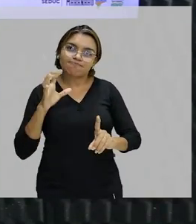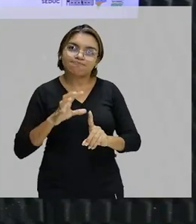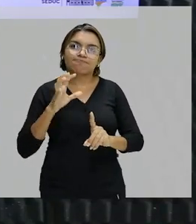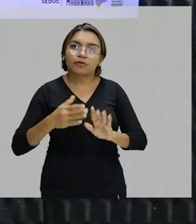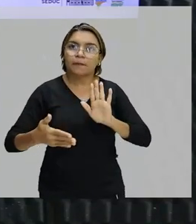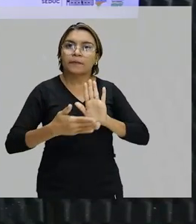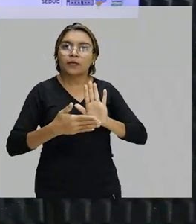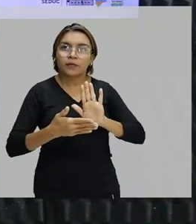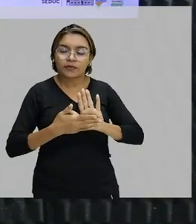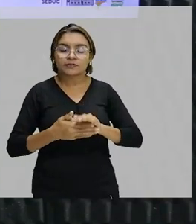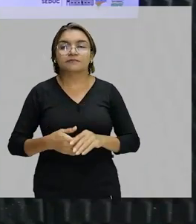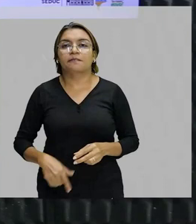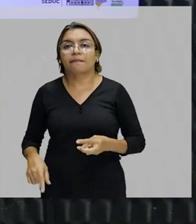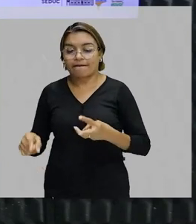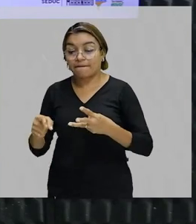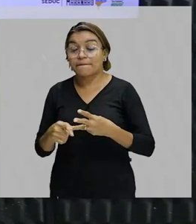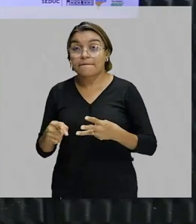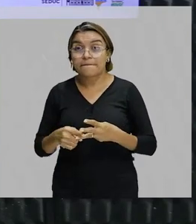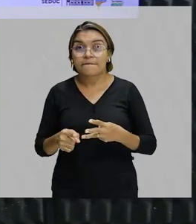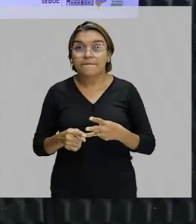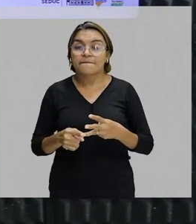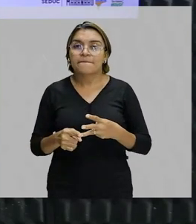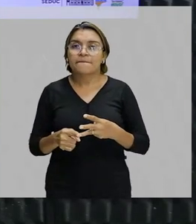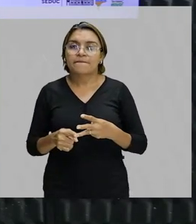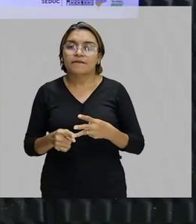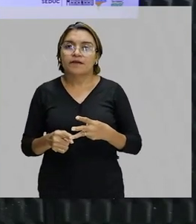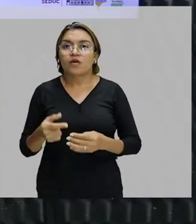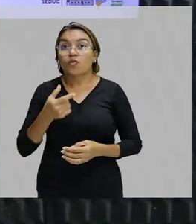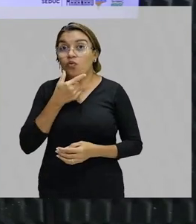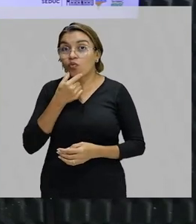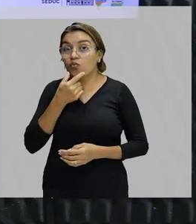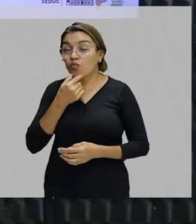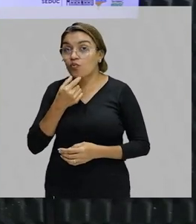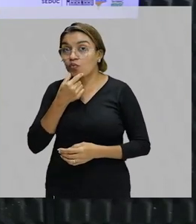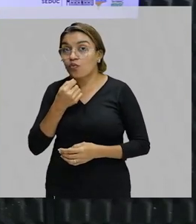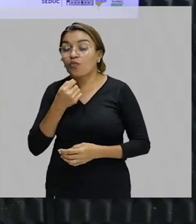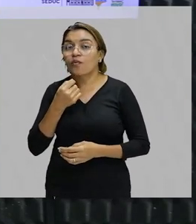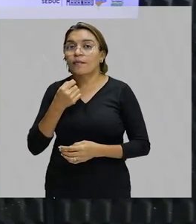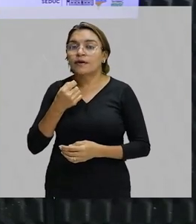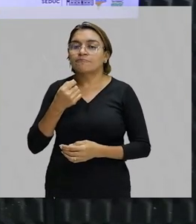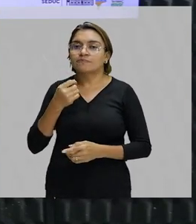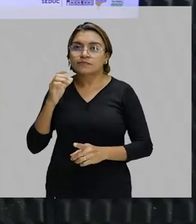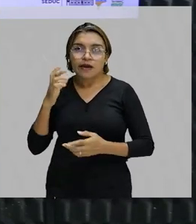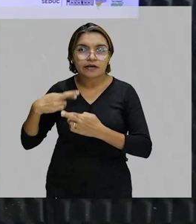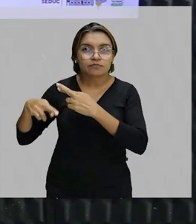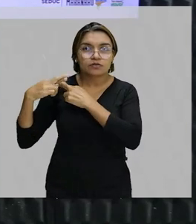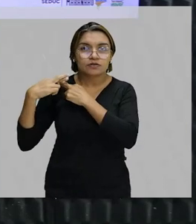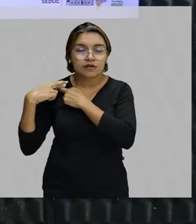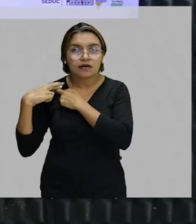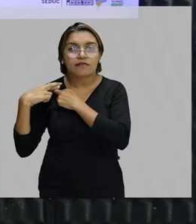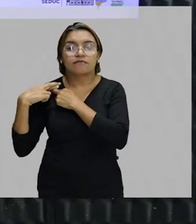proposta neoliberal terceiro os atores políticos que possibilitaram a implantação do